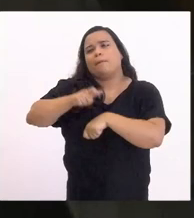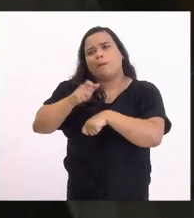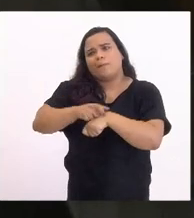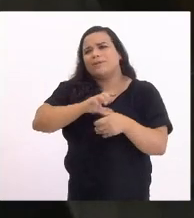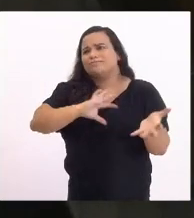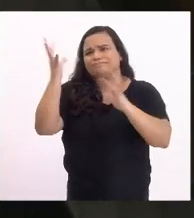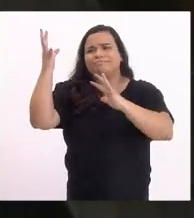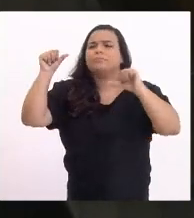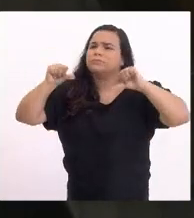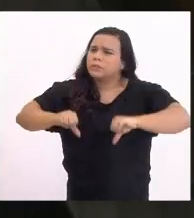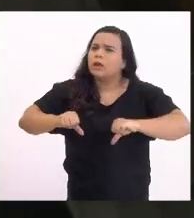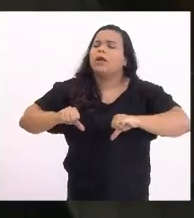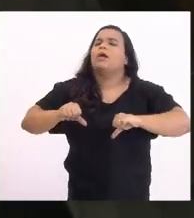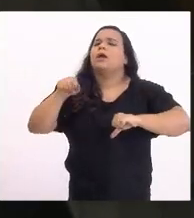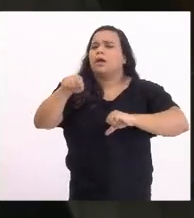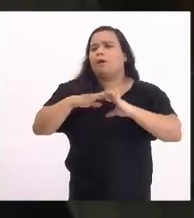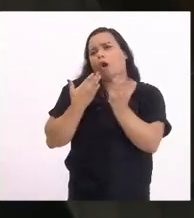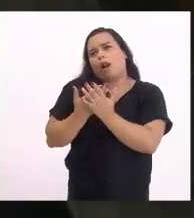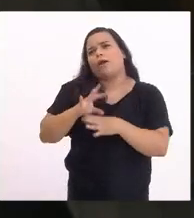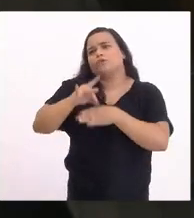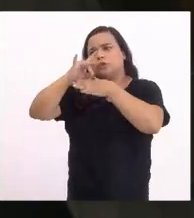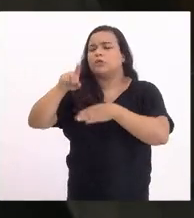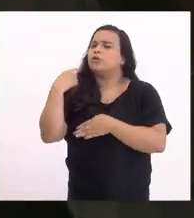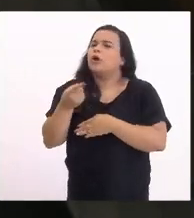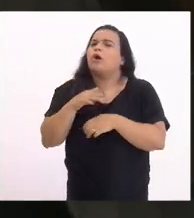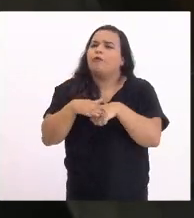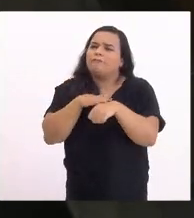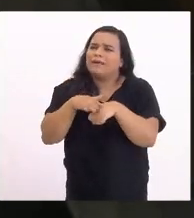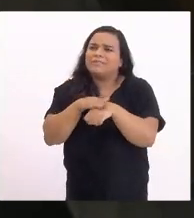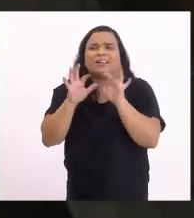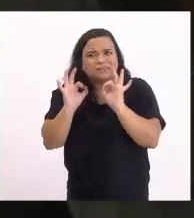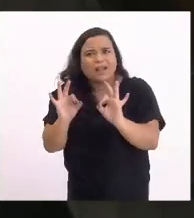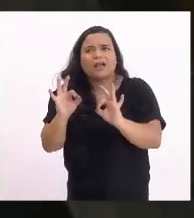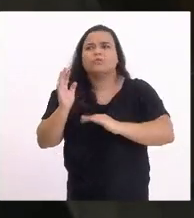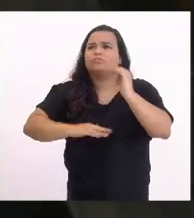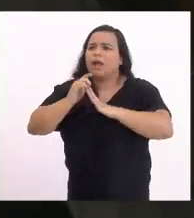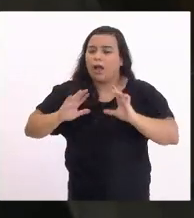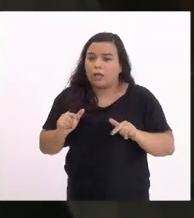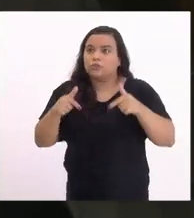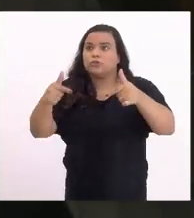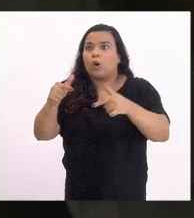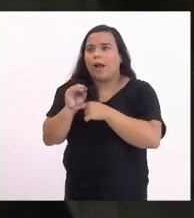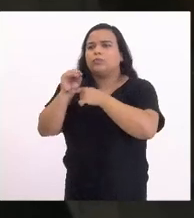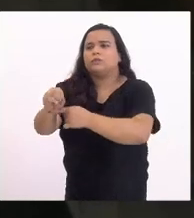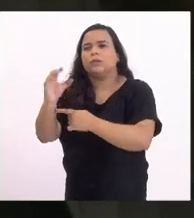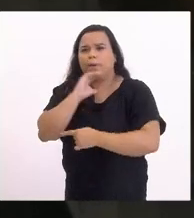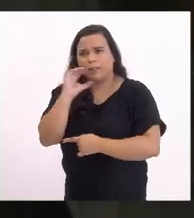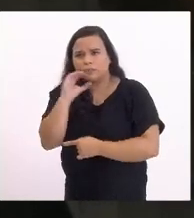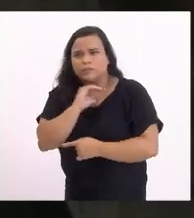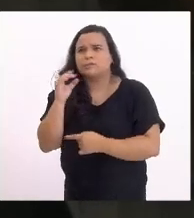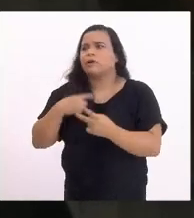Aqui no Colégio de Líderes, daqui a pouco, nós vamos certamente tratar de medidas de auxílio emergencial